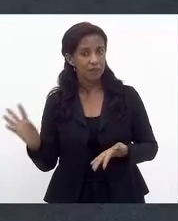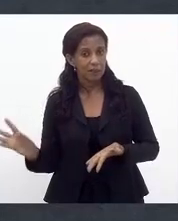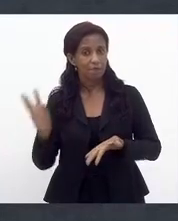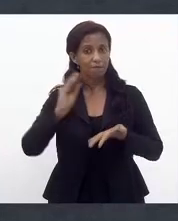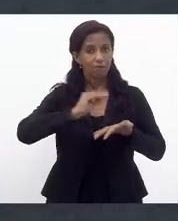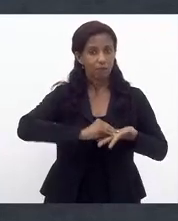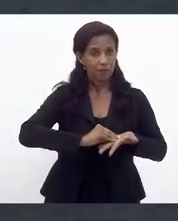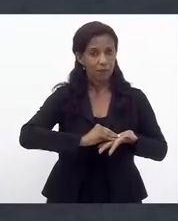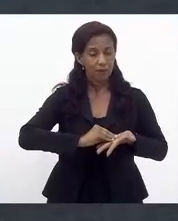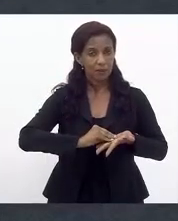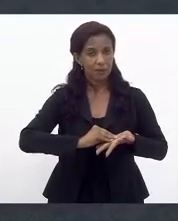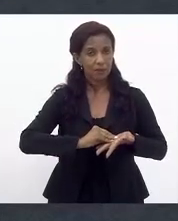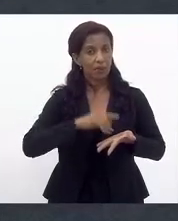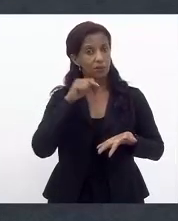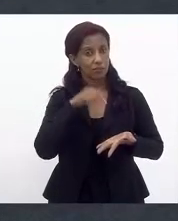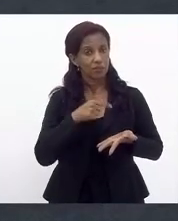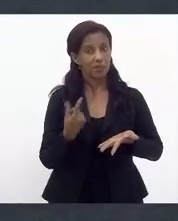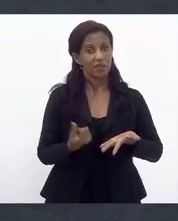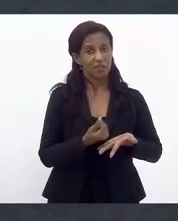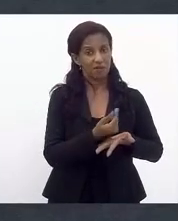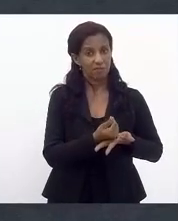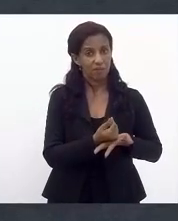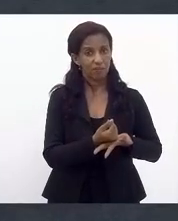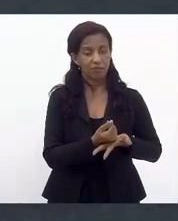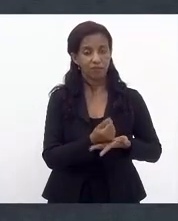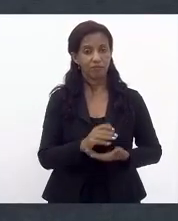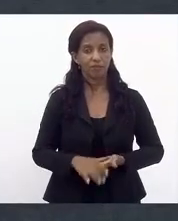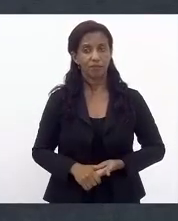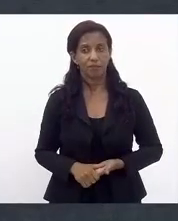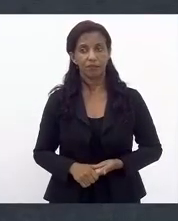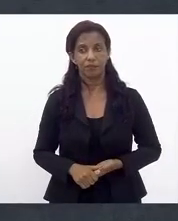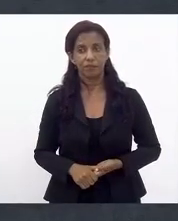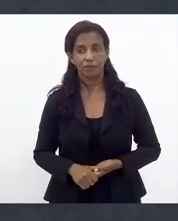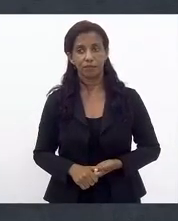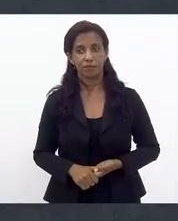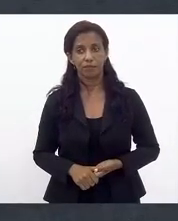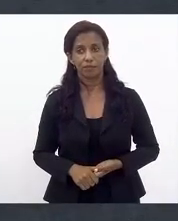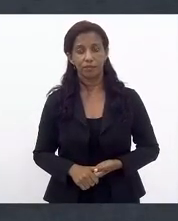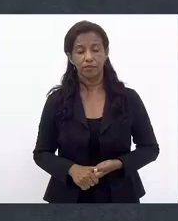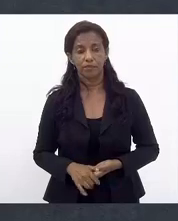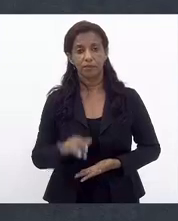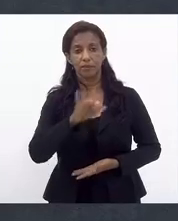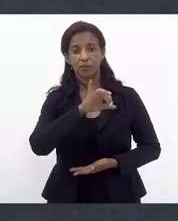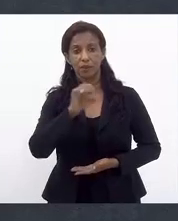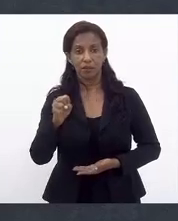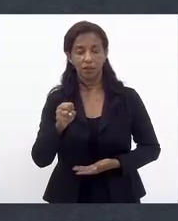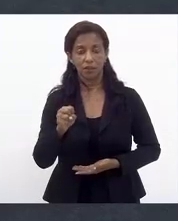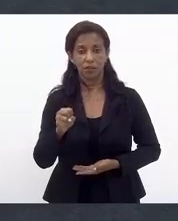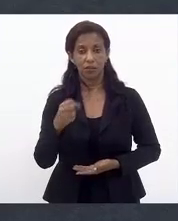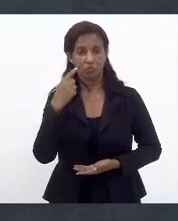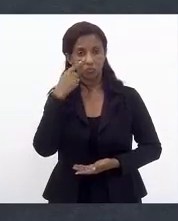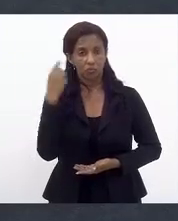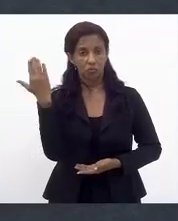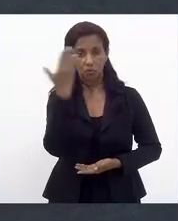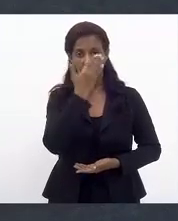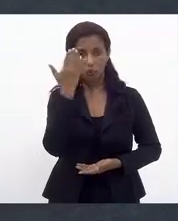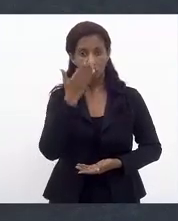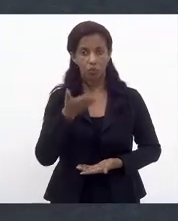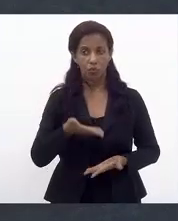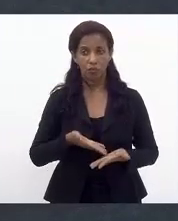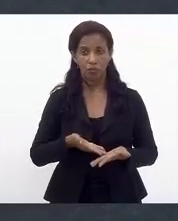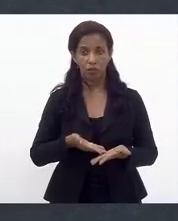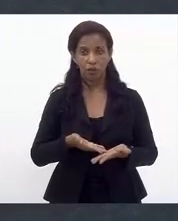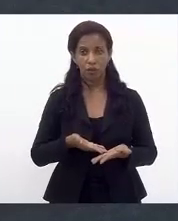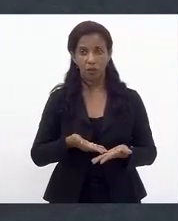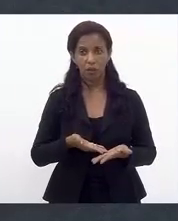ao Rio previdência dessa receita é isso né não vi aqui pelo menos que